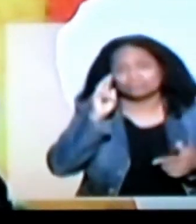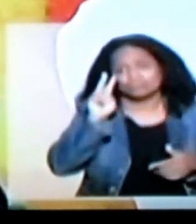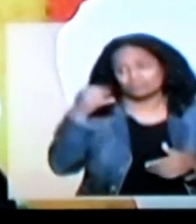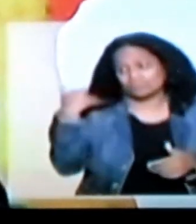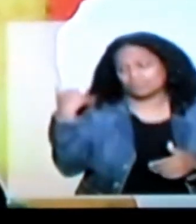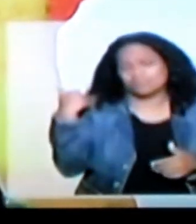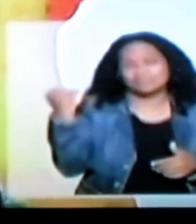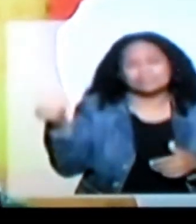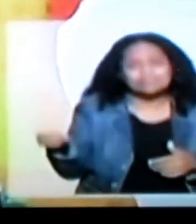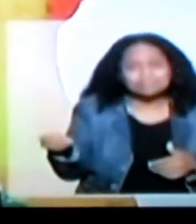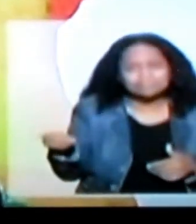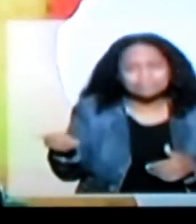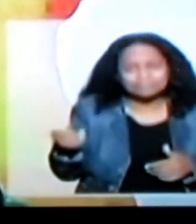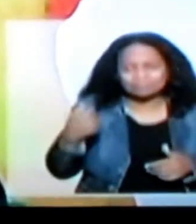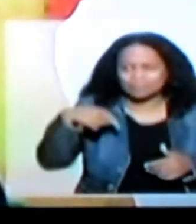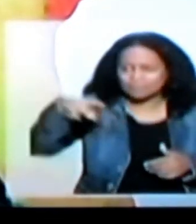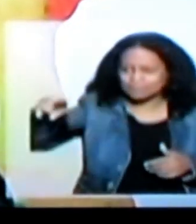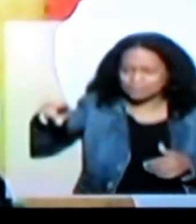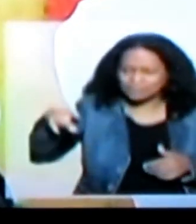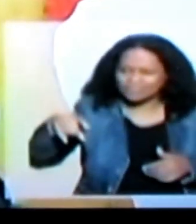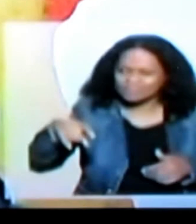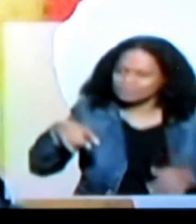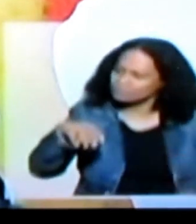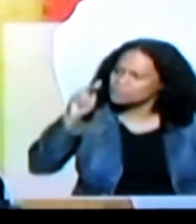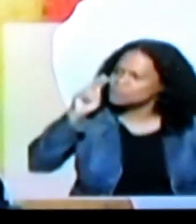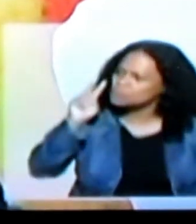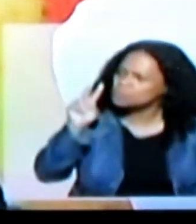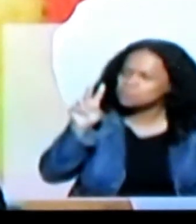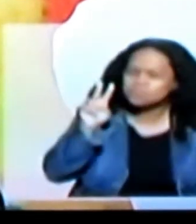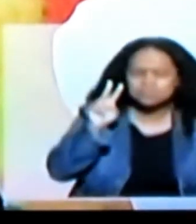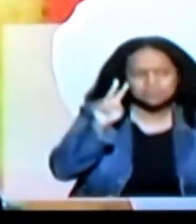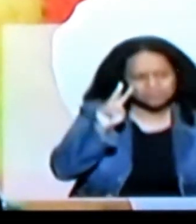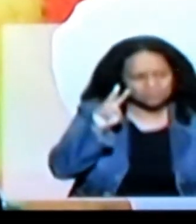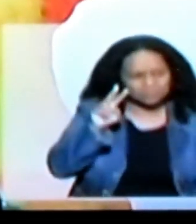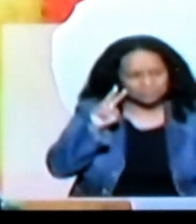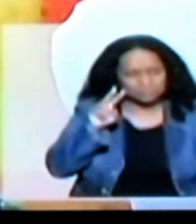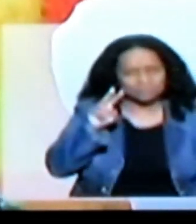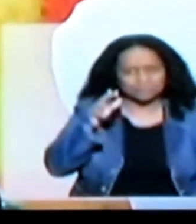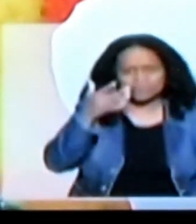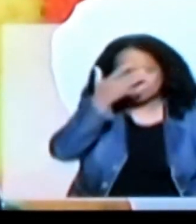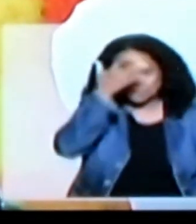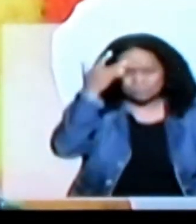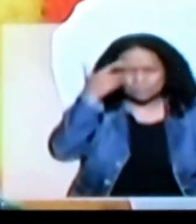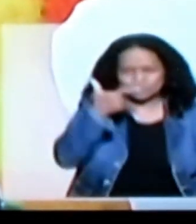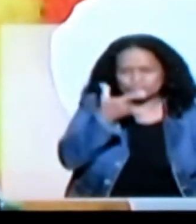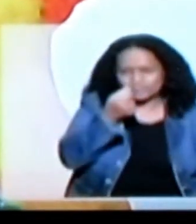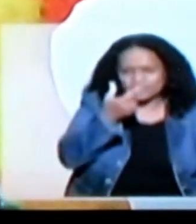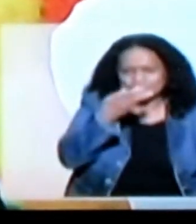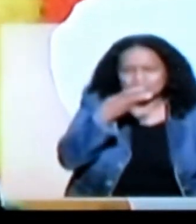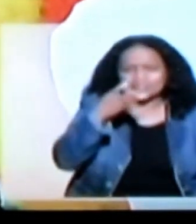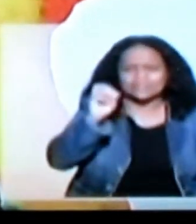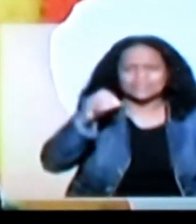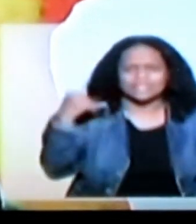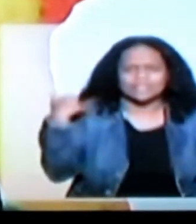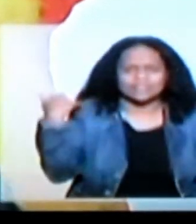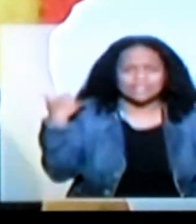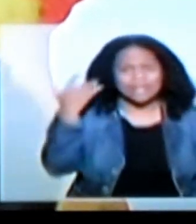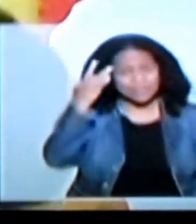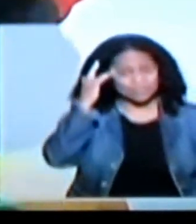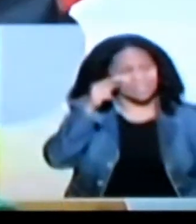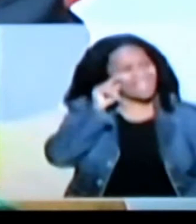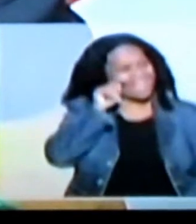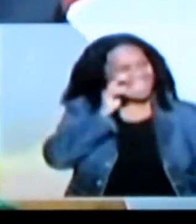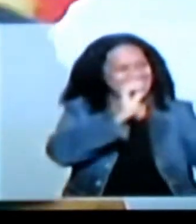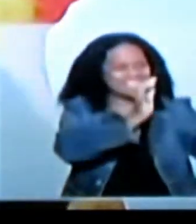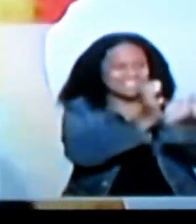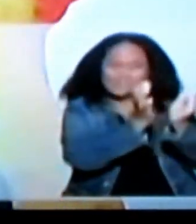sim. E quem vai nos eventos que eu faço, né, que eu tenho evento na livraria, eles geralmente, eles são pessoas de 20 a 30 anos. Então eu